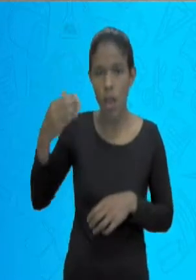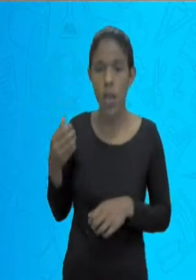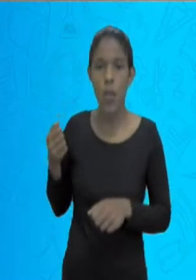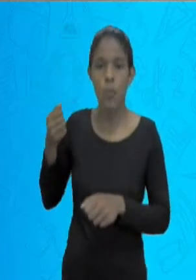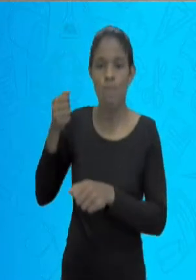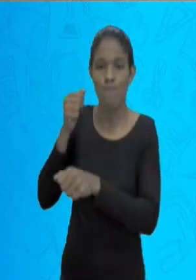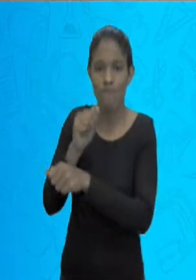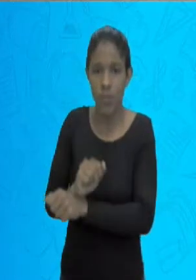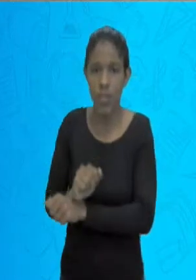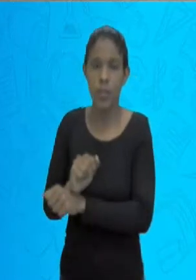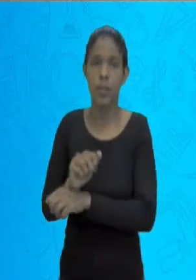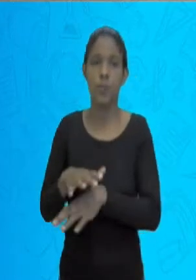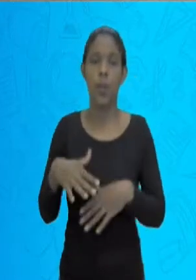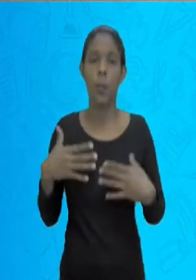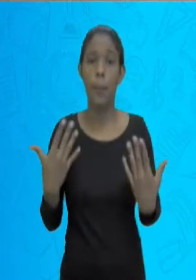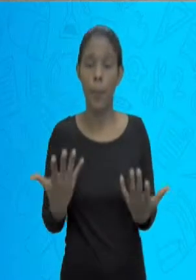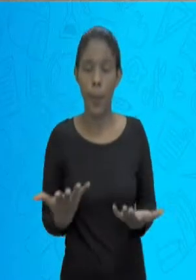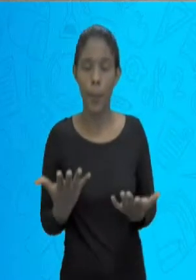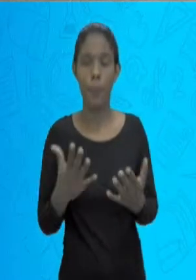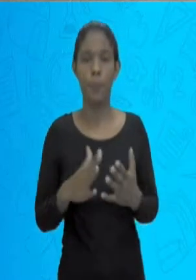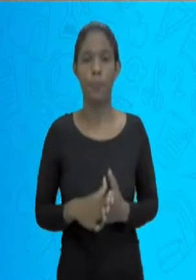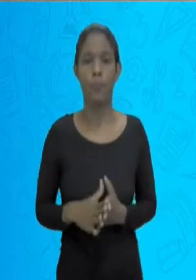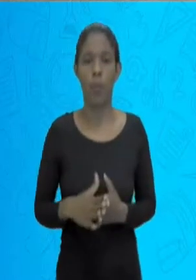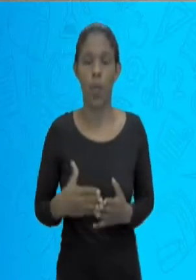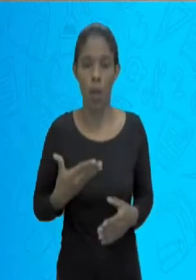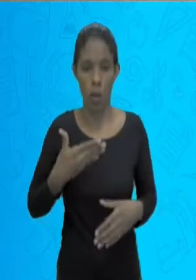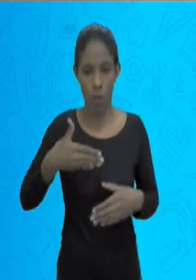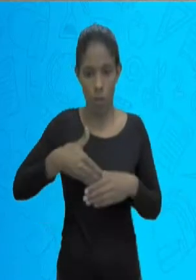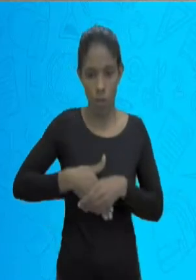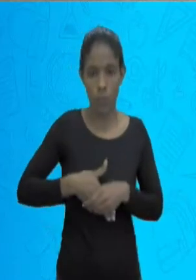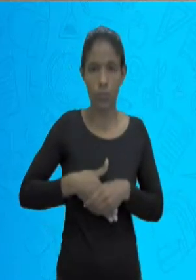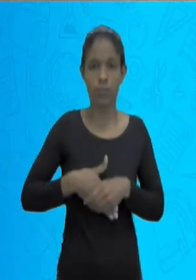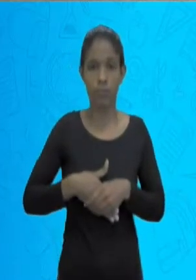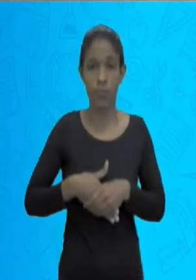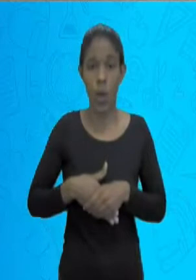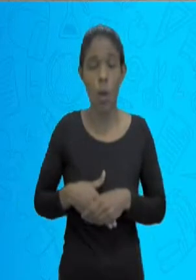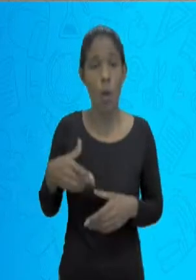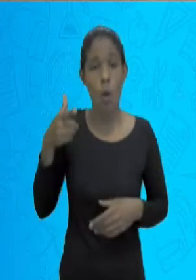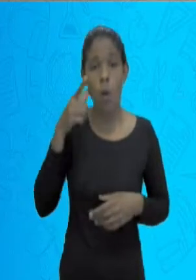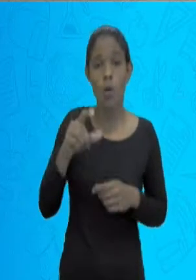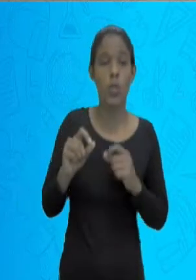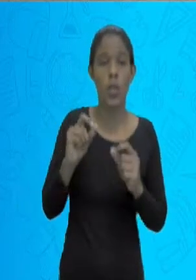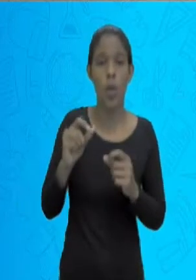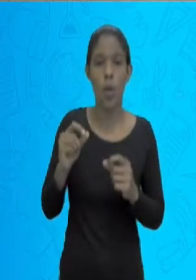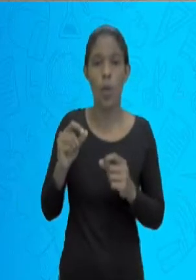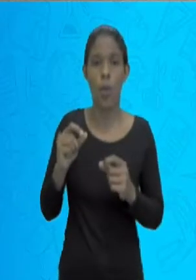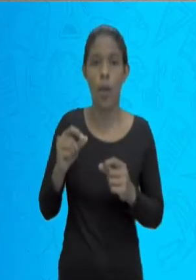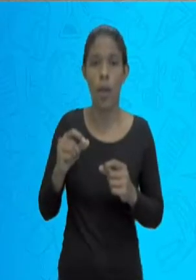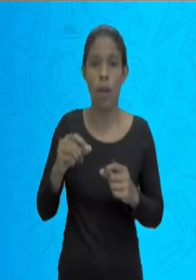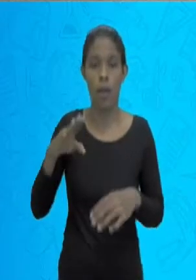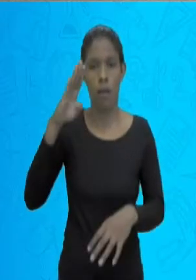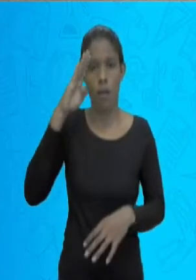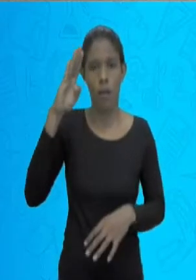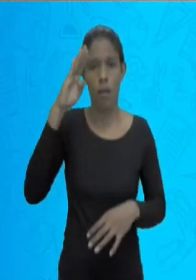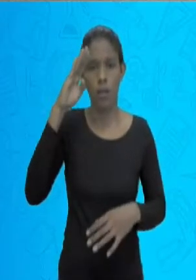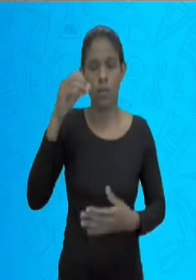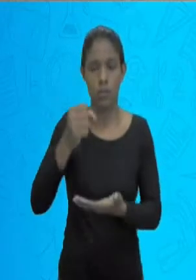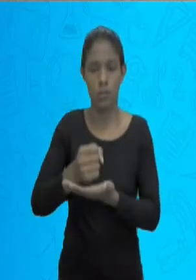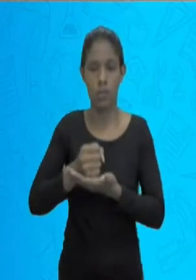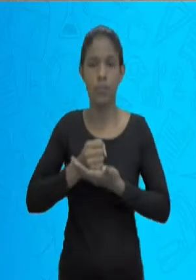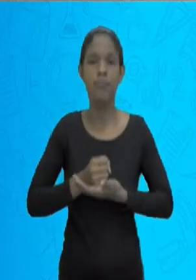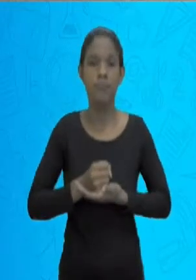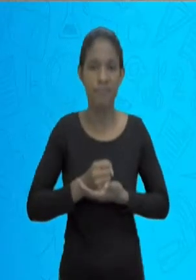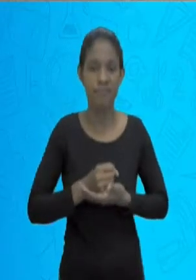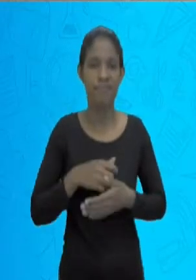tinha garantido o apoio do exército e deu o golpe do 18 Brumário, que o permitiu governar a